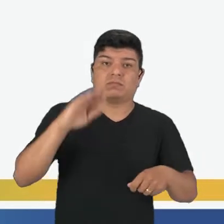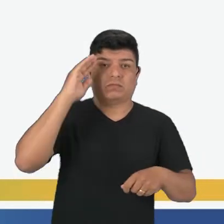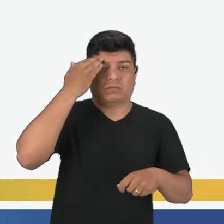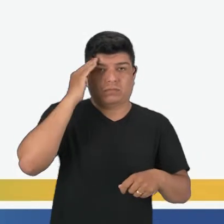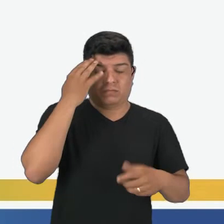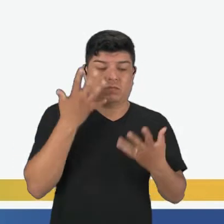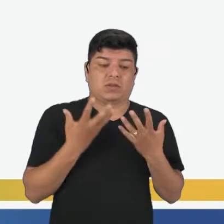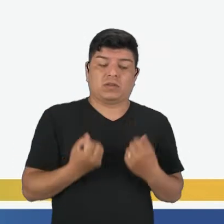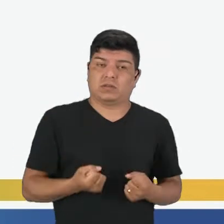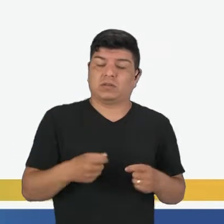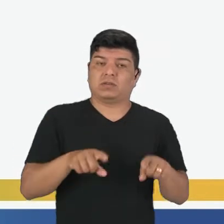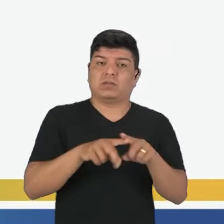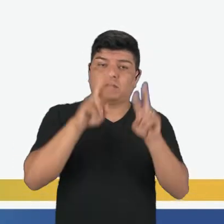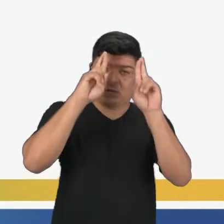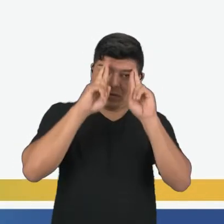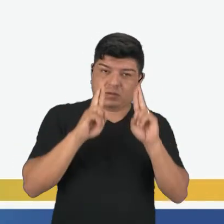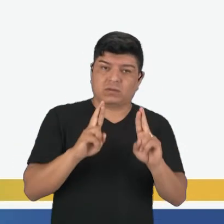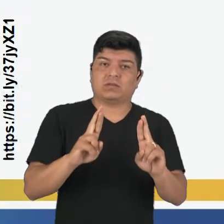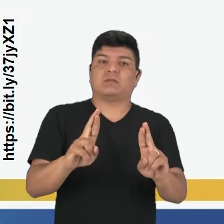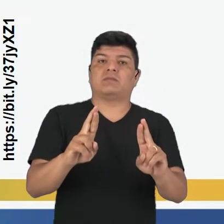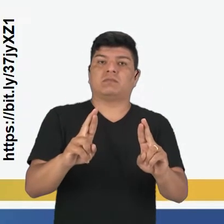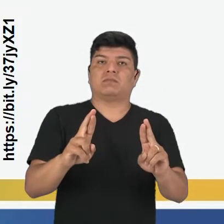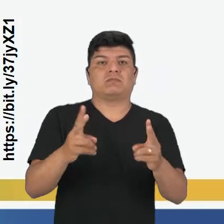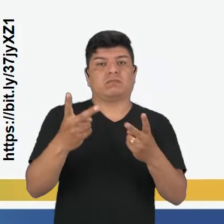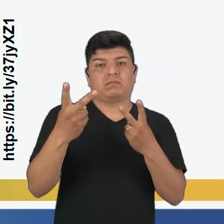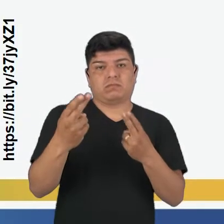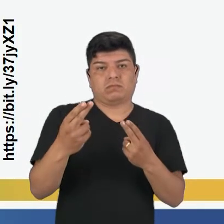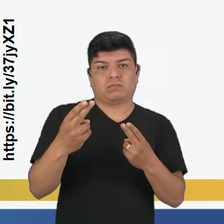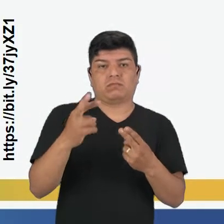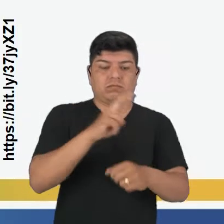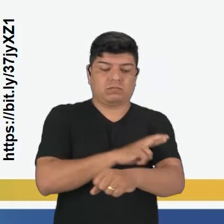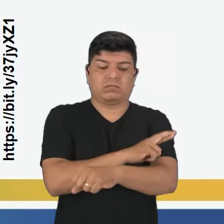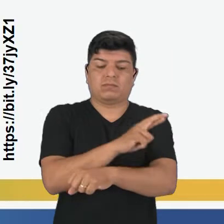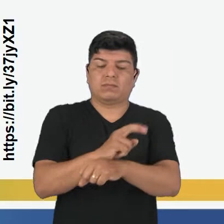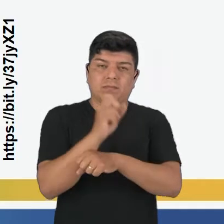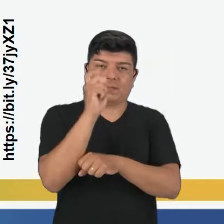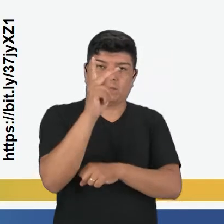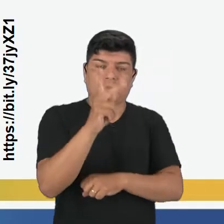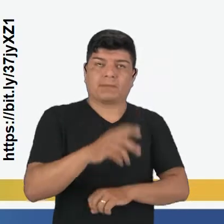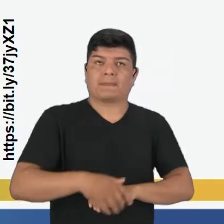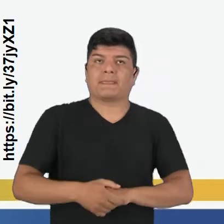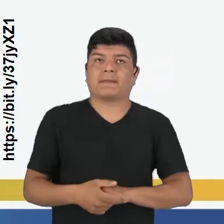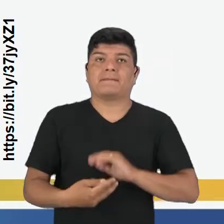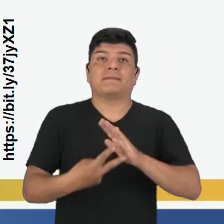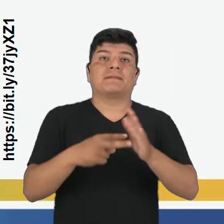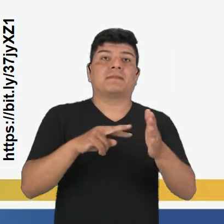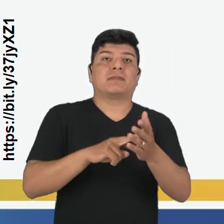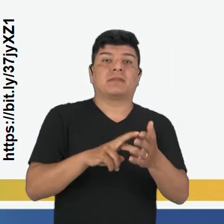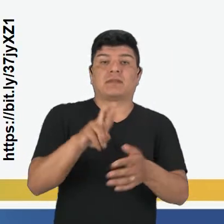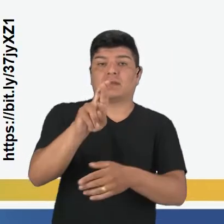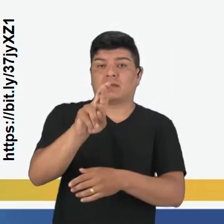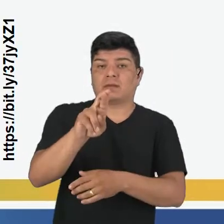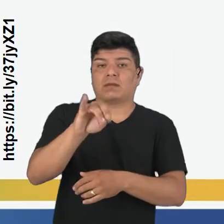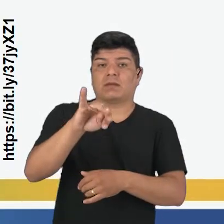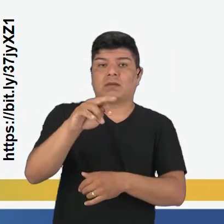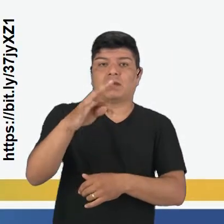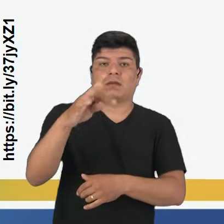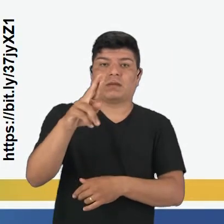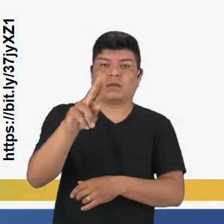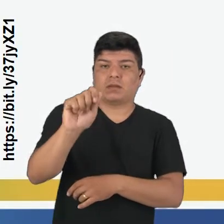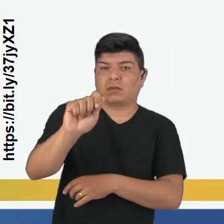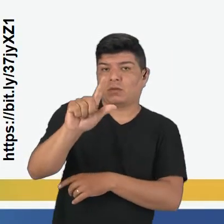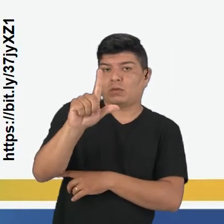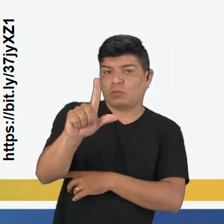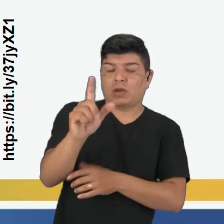para a aceitação e respeito mútuo entre as religiões, ok? O que é um ritual? Agora vamos entender o ritual. O ritual é